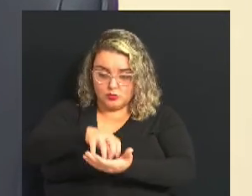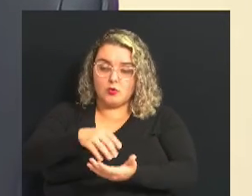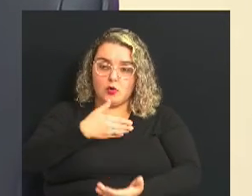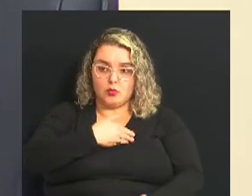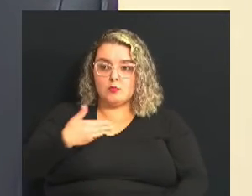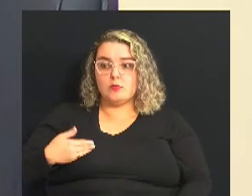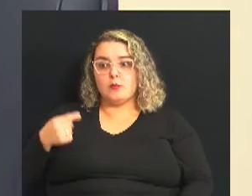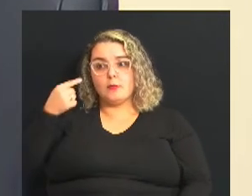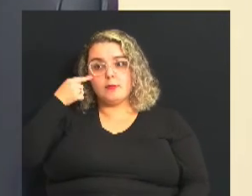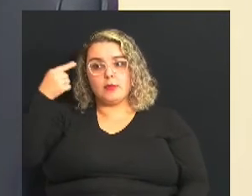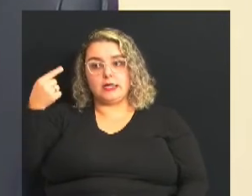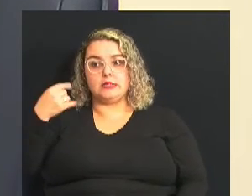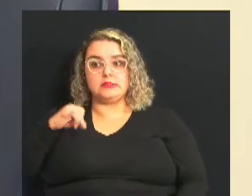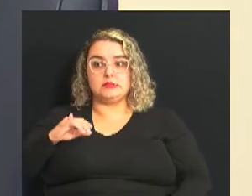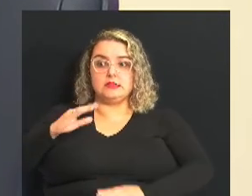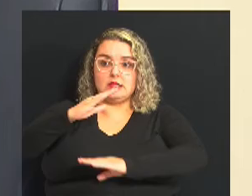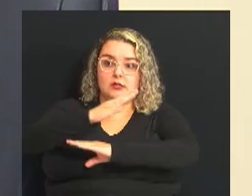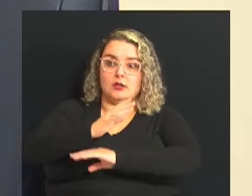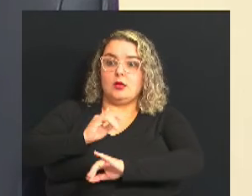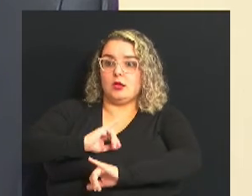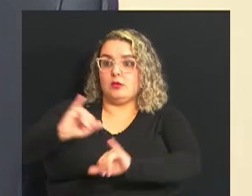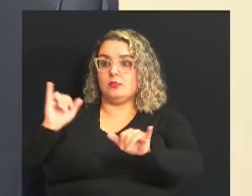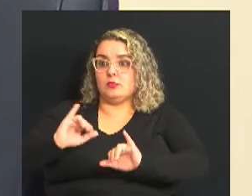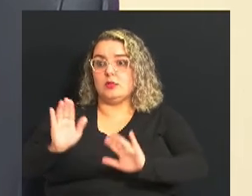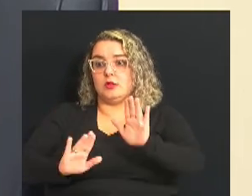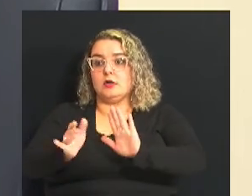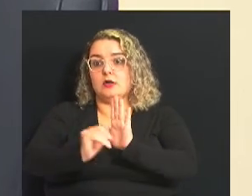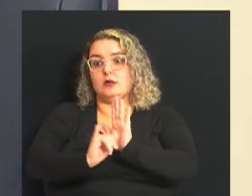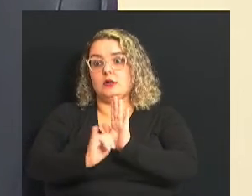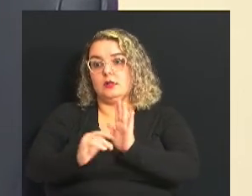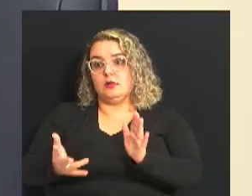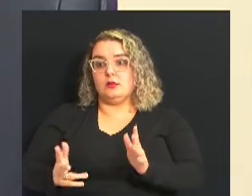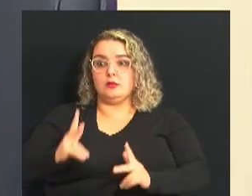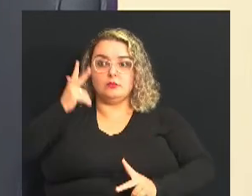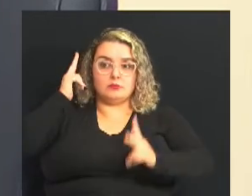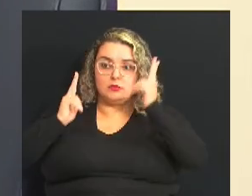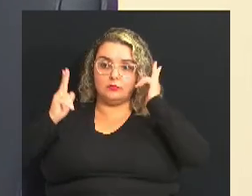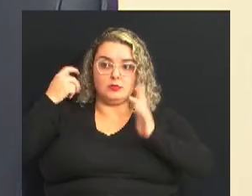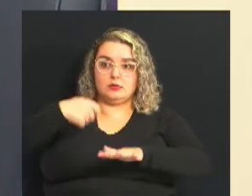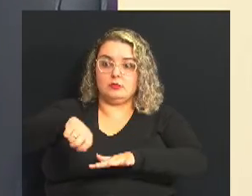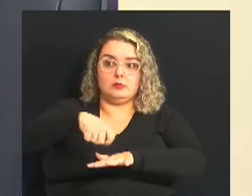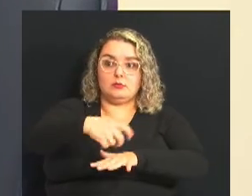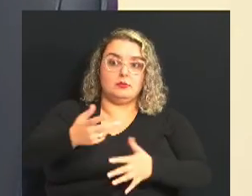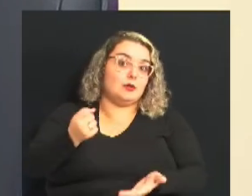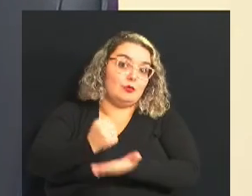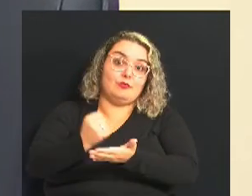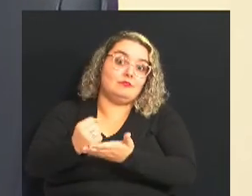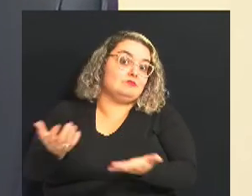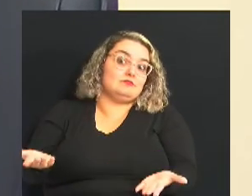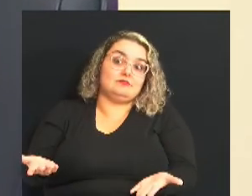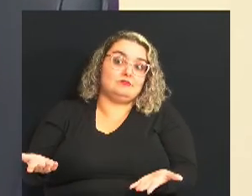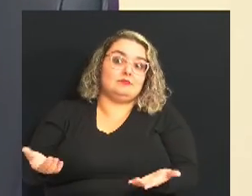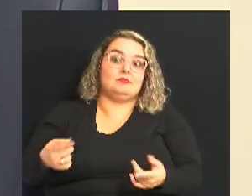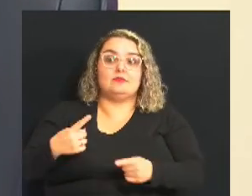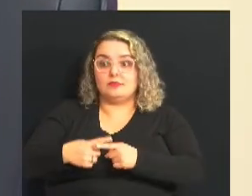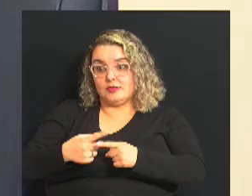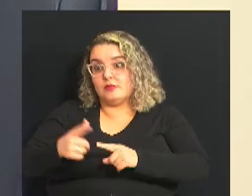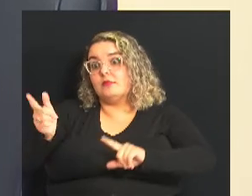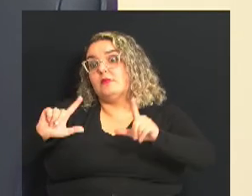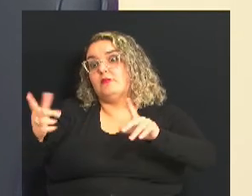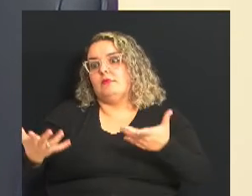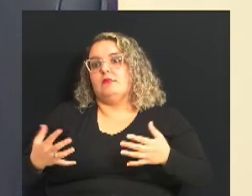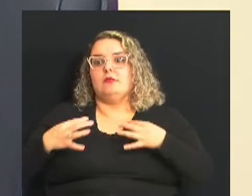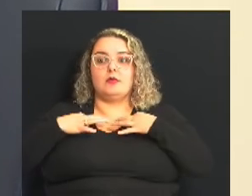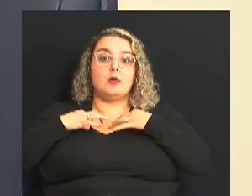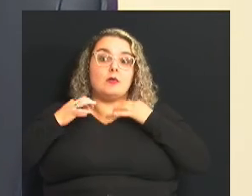se a Câmara publicasse uma licitação para contratar cabeleireiro e manicure. Porque a TV precisa, efetivamente, precisa de roupa.